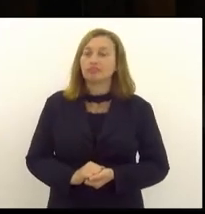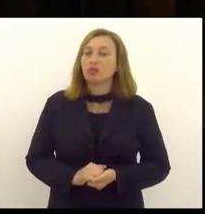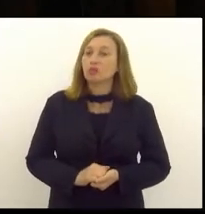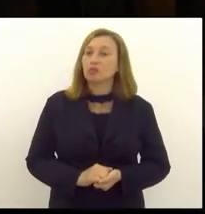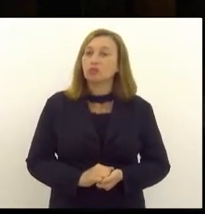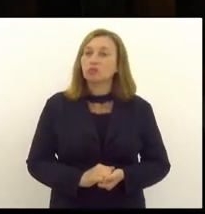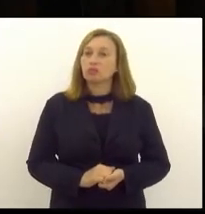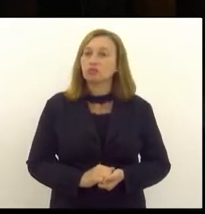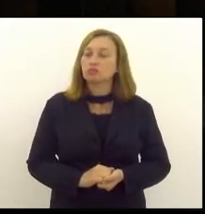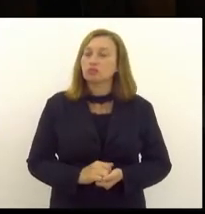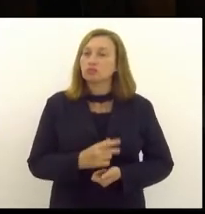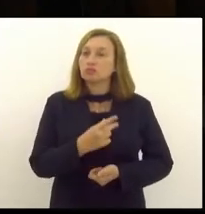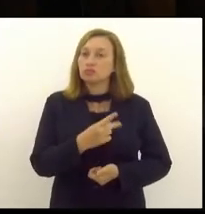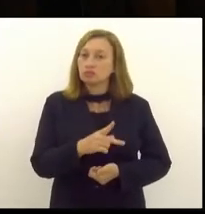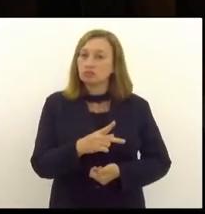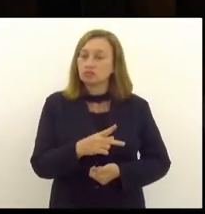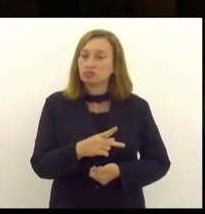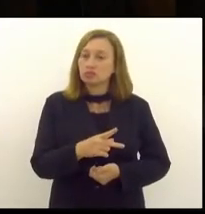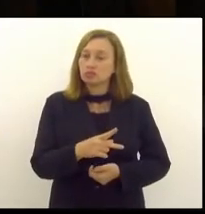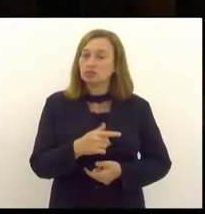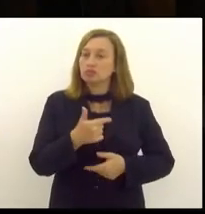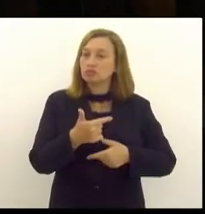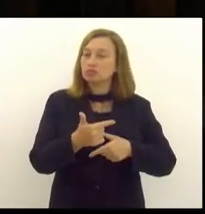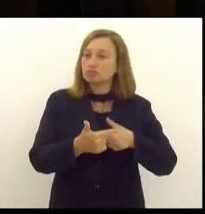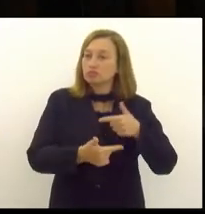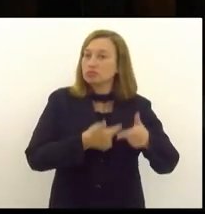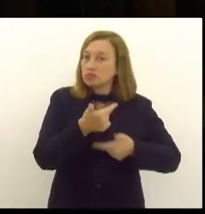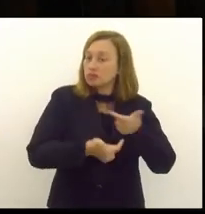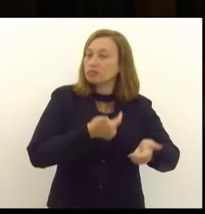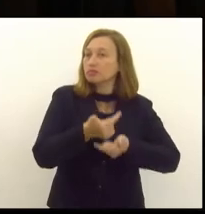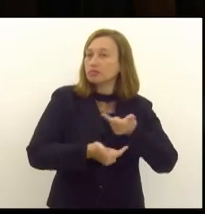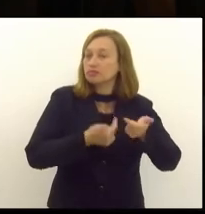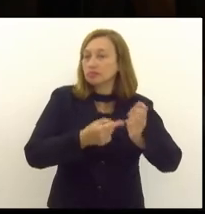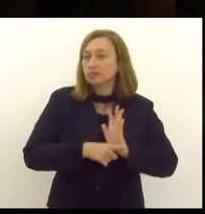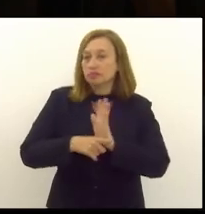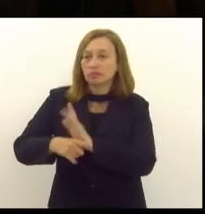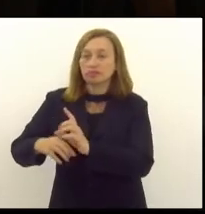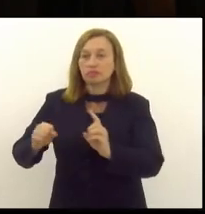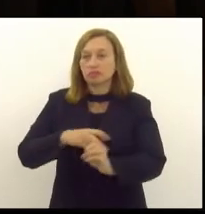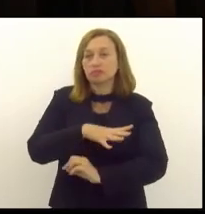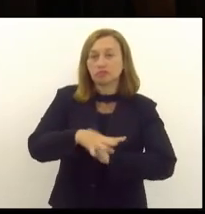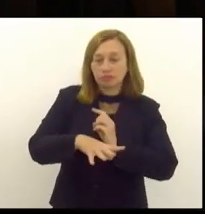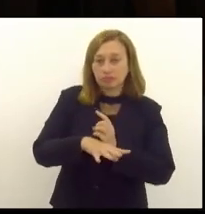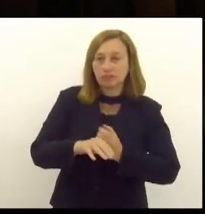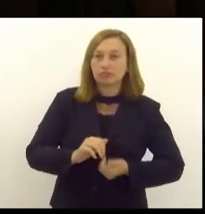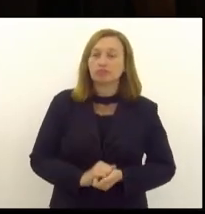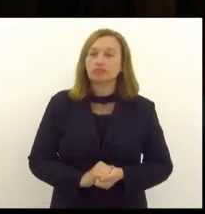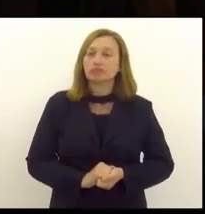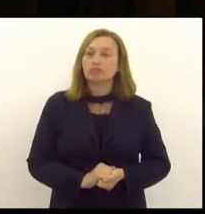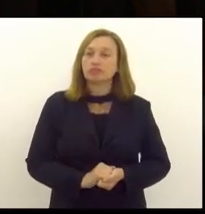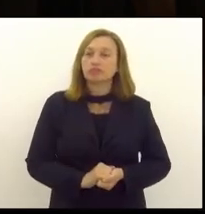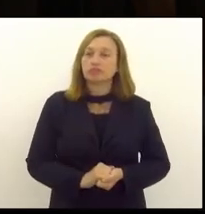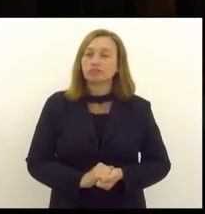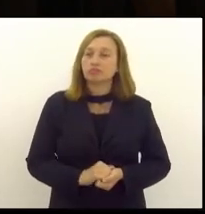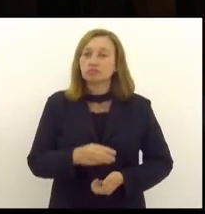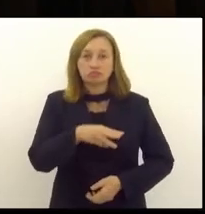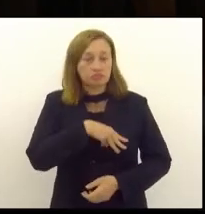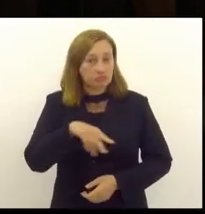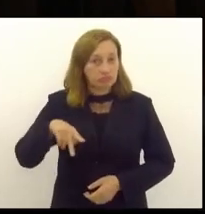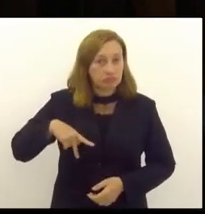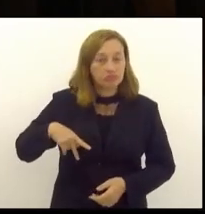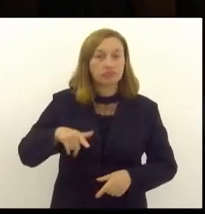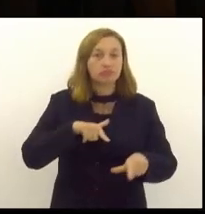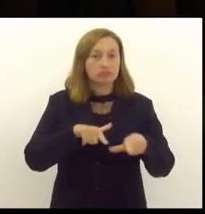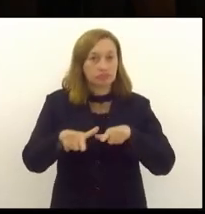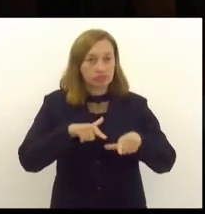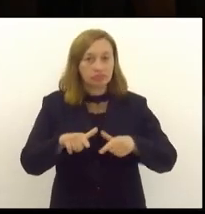seus incansáveis serviços prestados em prol da sociedade, enquanto oficiando no Ministério Público do